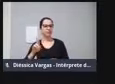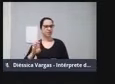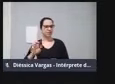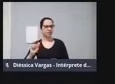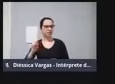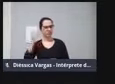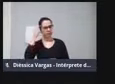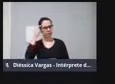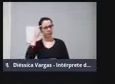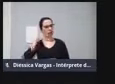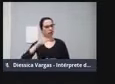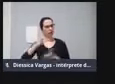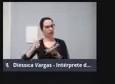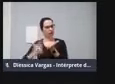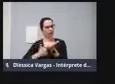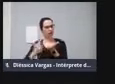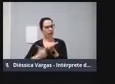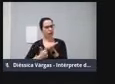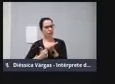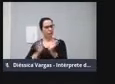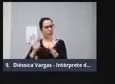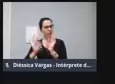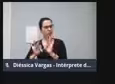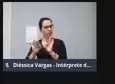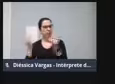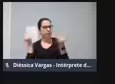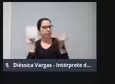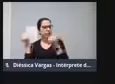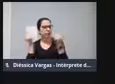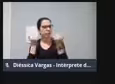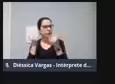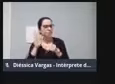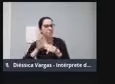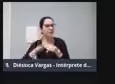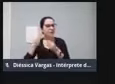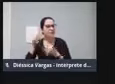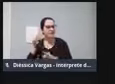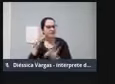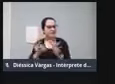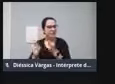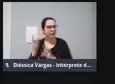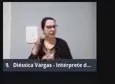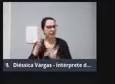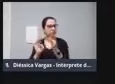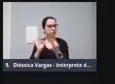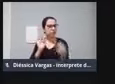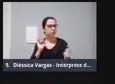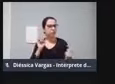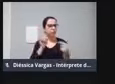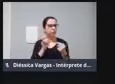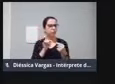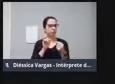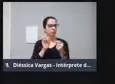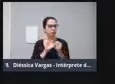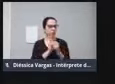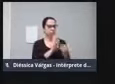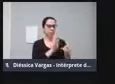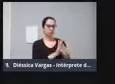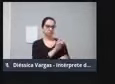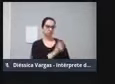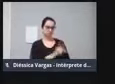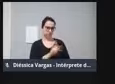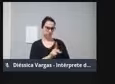do meio para o final, algumas informações mais técnicas dos insetos que pudessem auxiliar os docentes, né, os